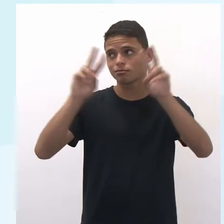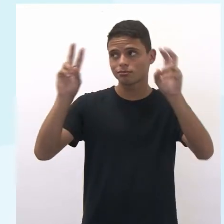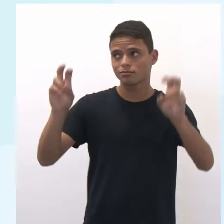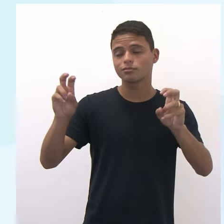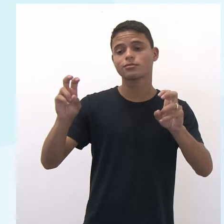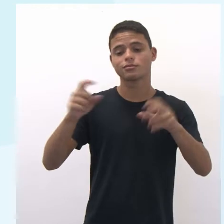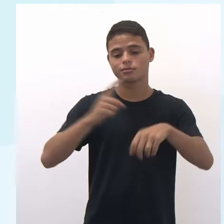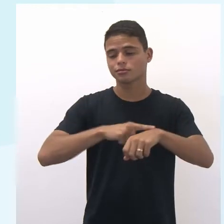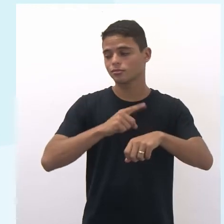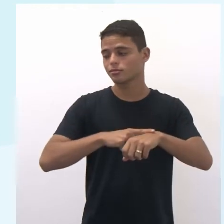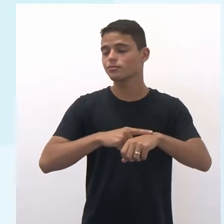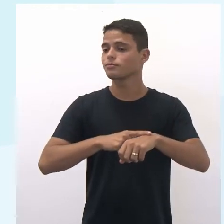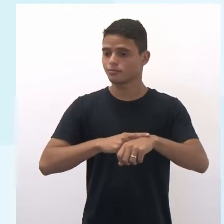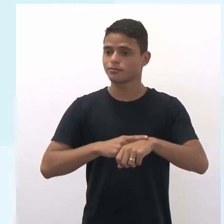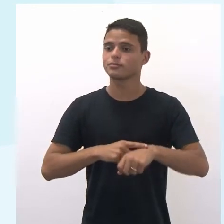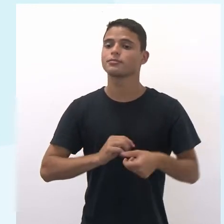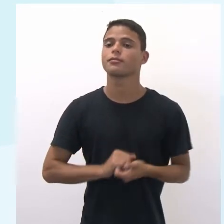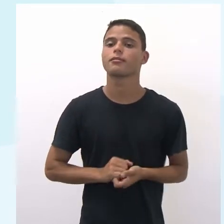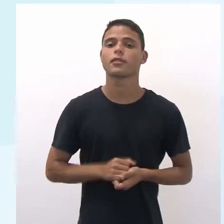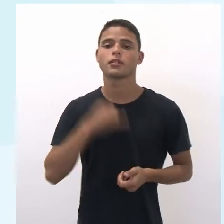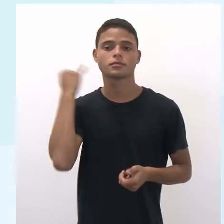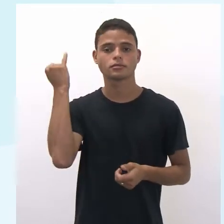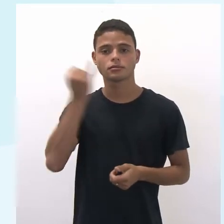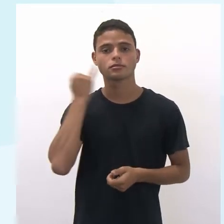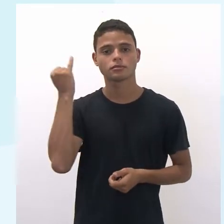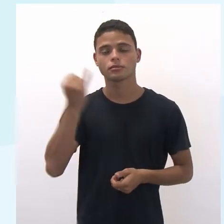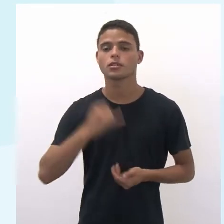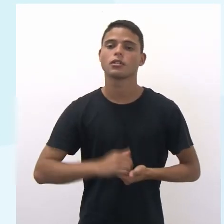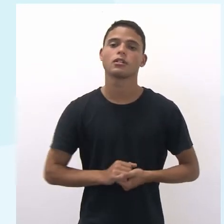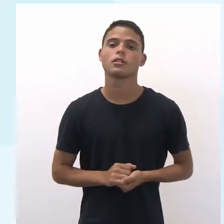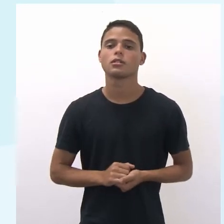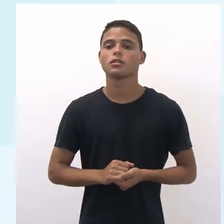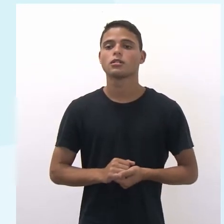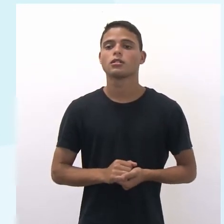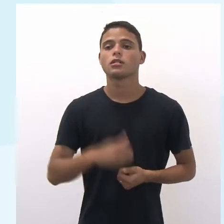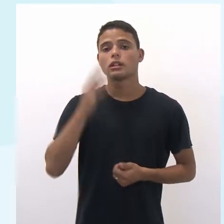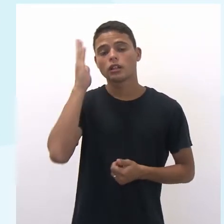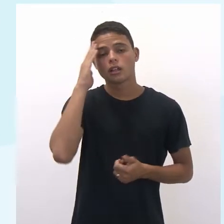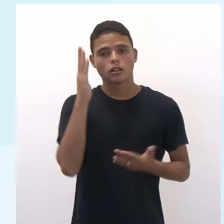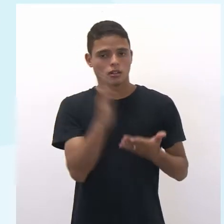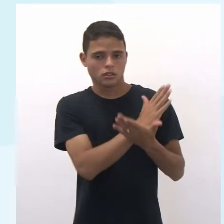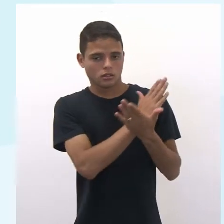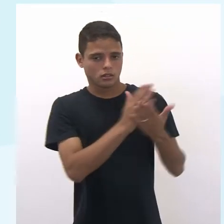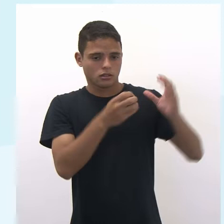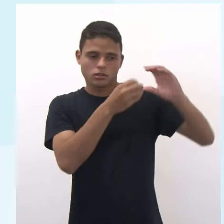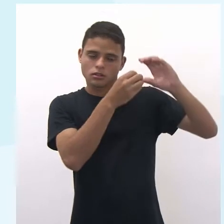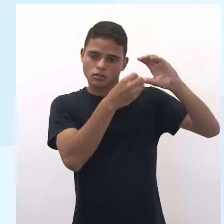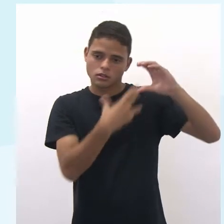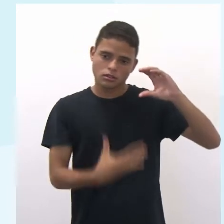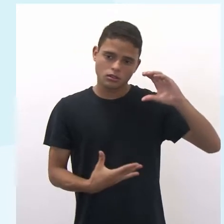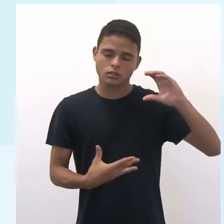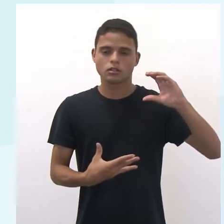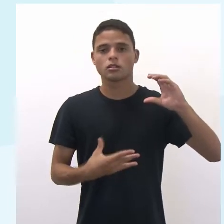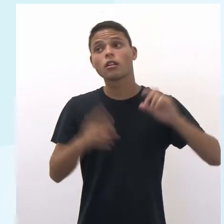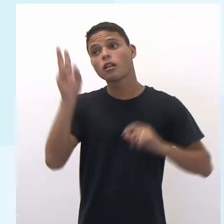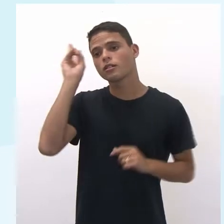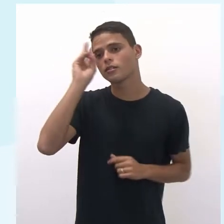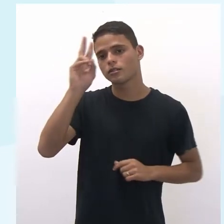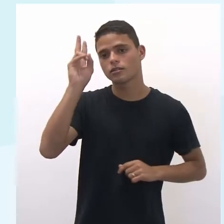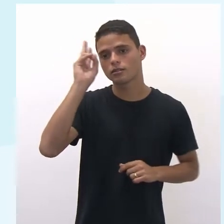abordados, mas é importante a gente colocar algumas delimitações de tempo, de fatos